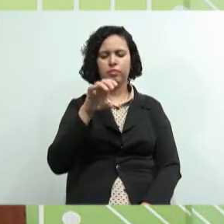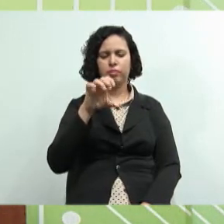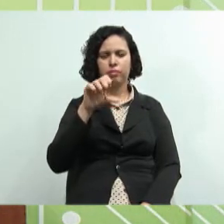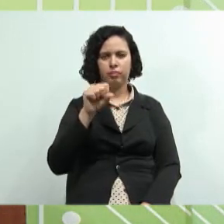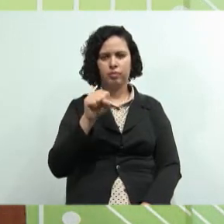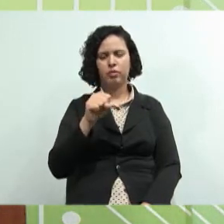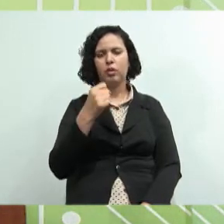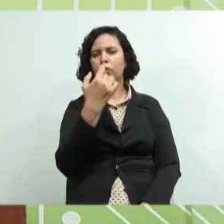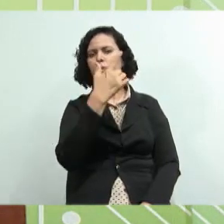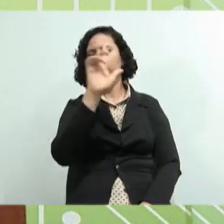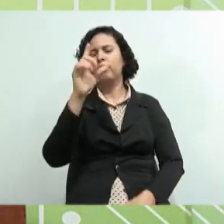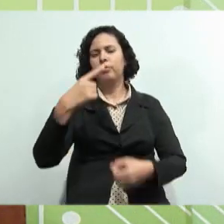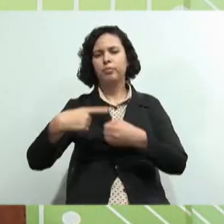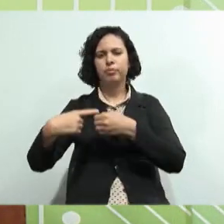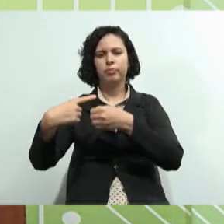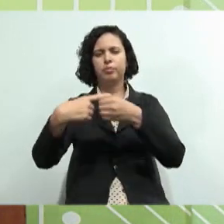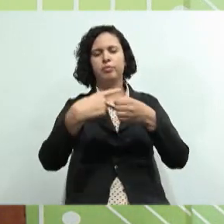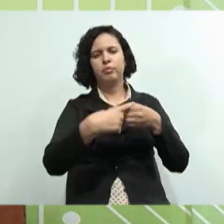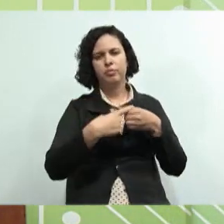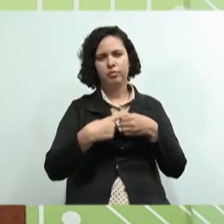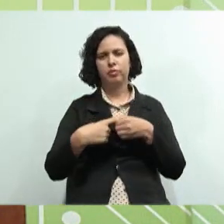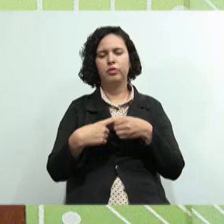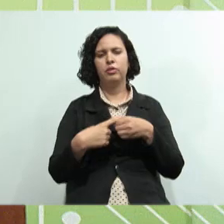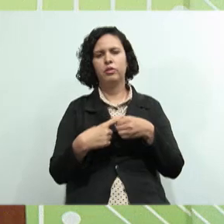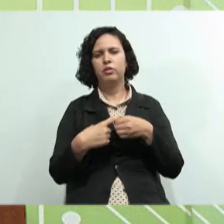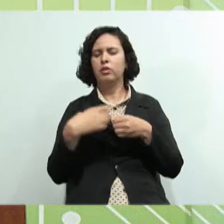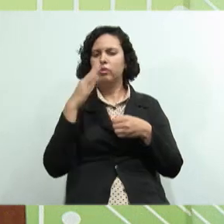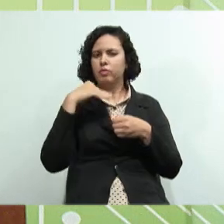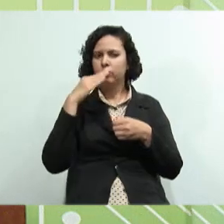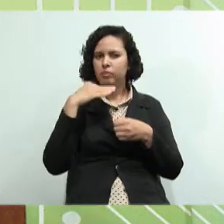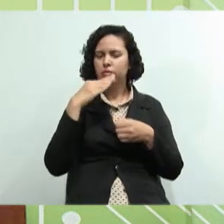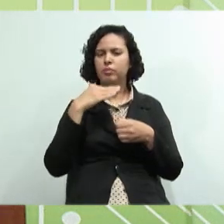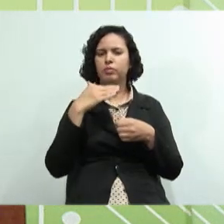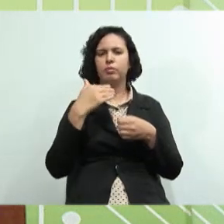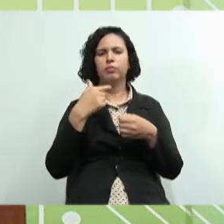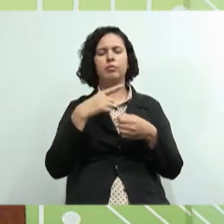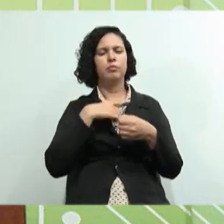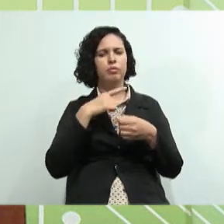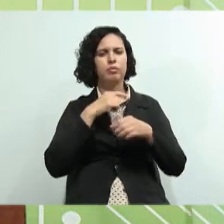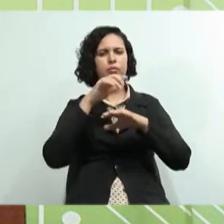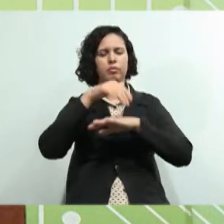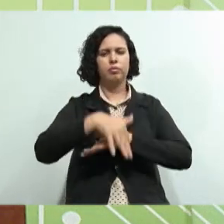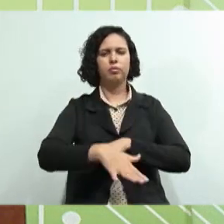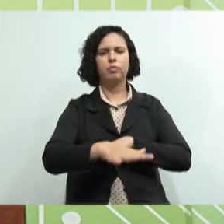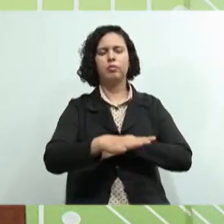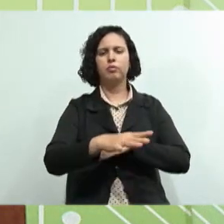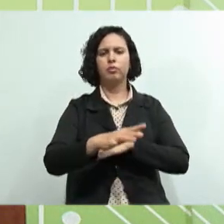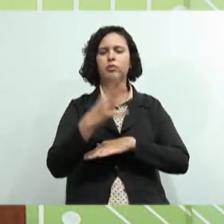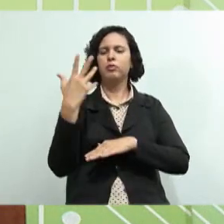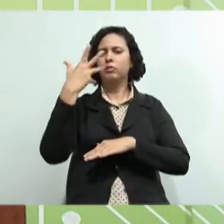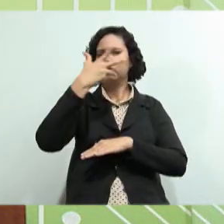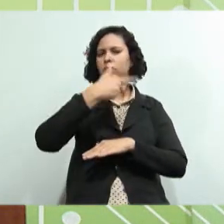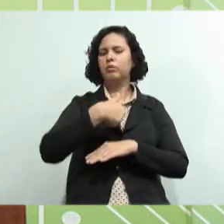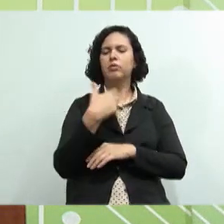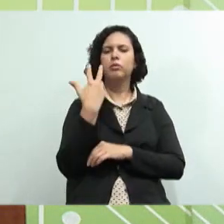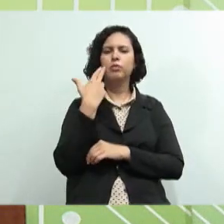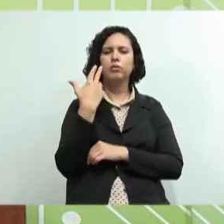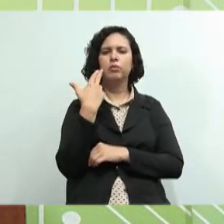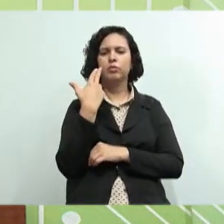outros municípios, como Alta Floresta, como Pimenta Bueno, municípios que vão ter cachoeiras e vão ter belezas naturais para serem